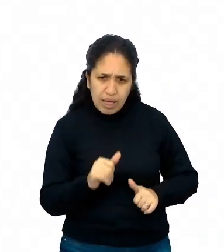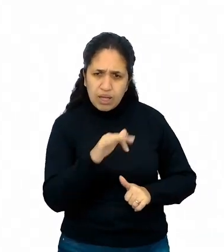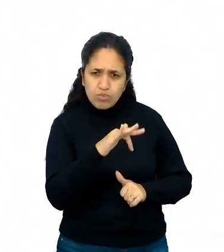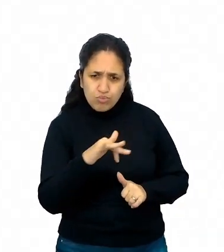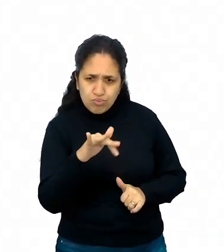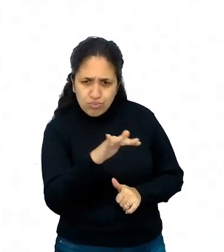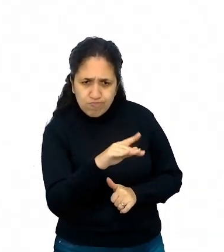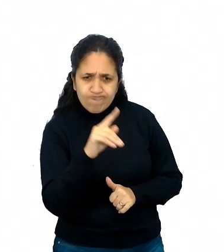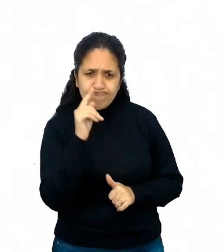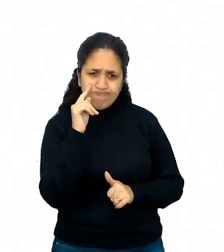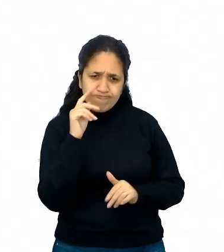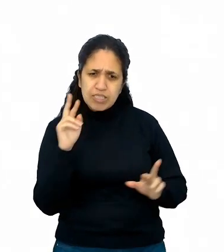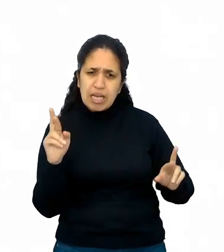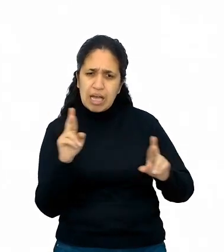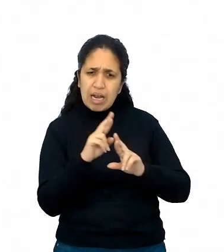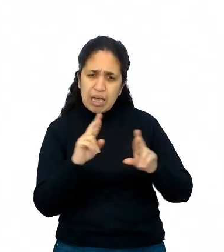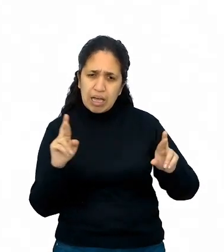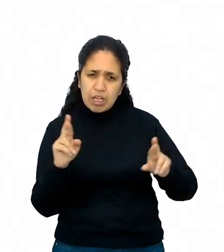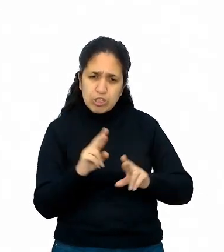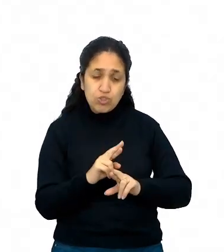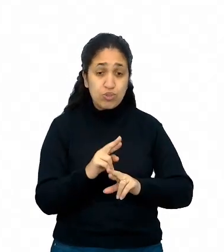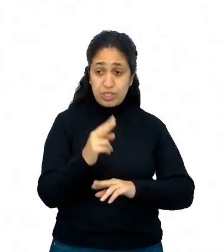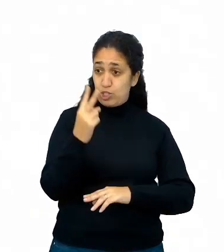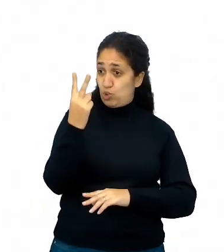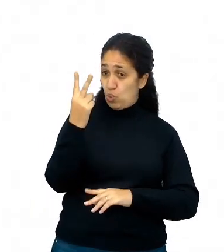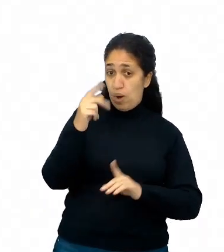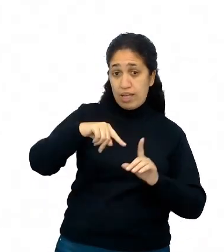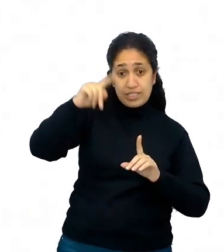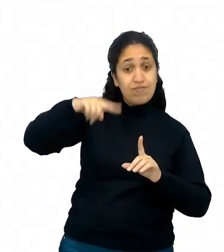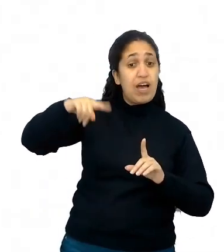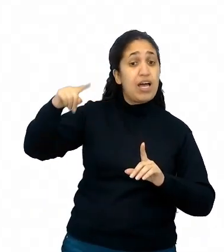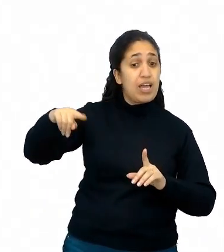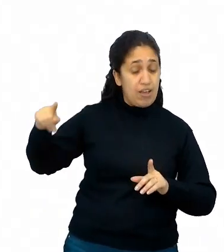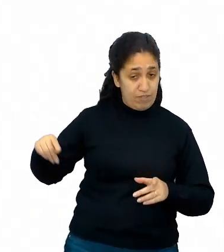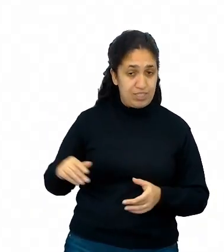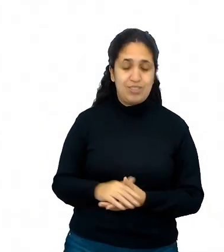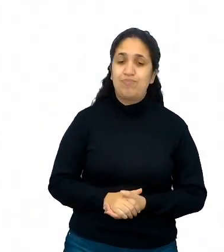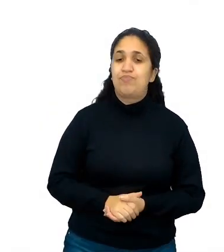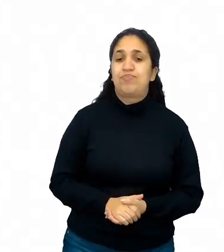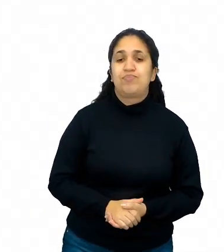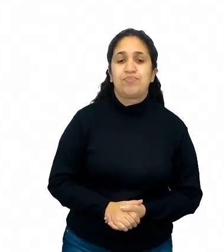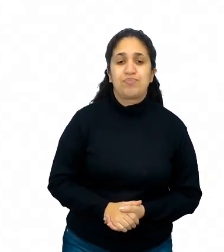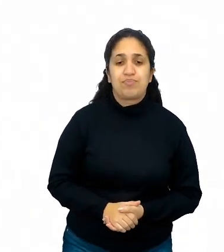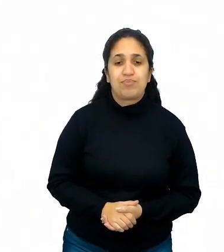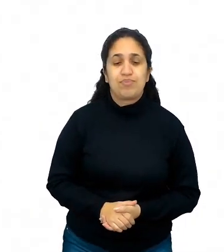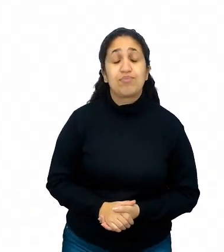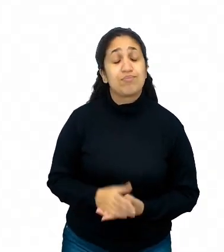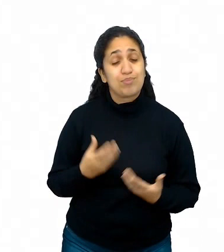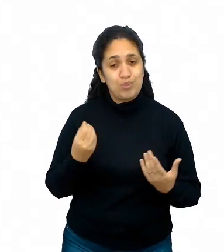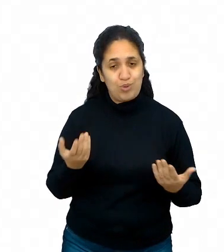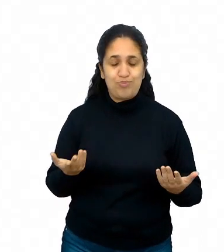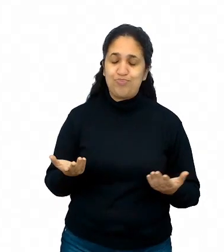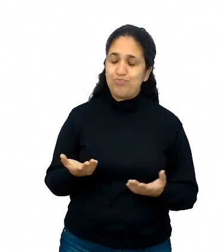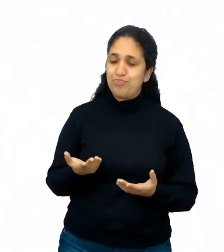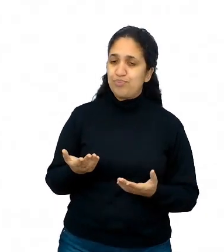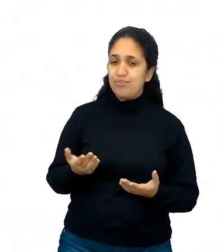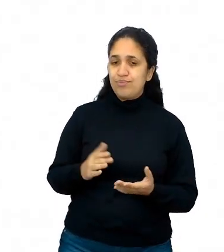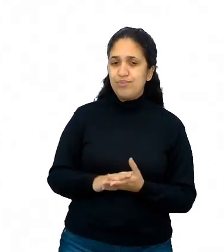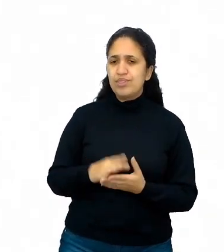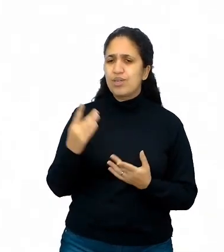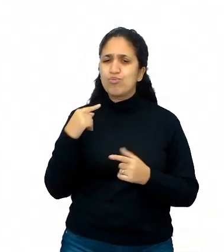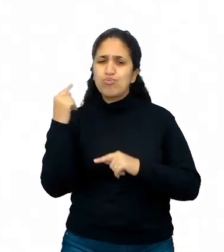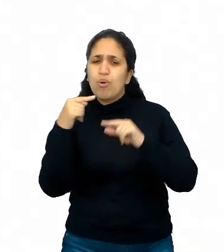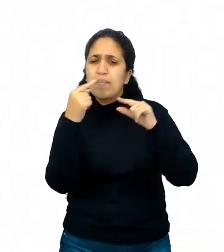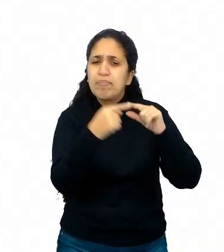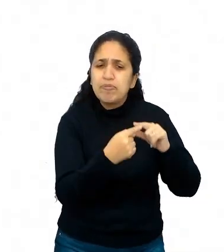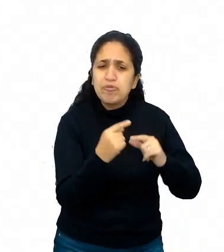situações que envolvam relações funcionais entre 2 variáveis. Bom, gente, quais são os objetos